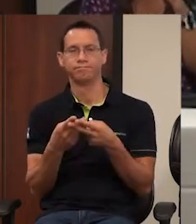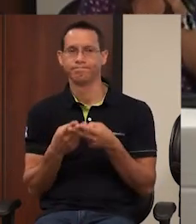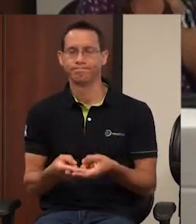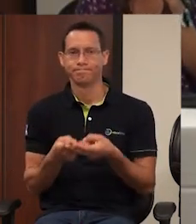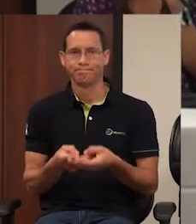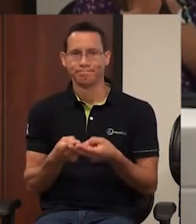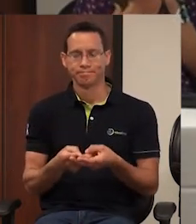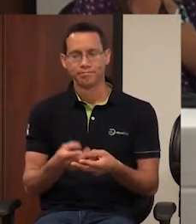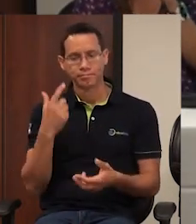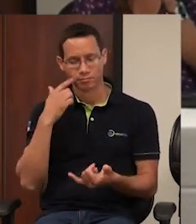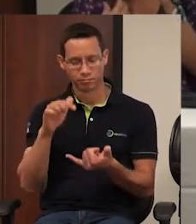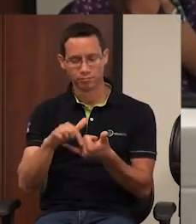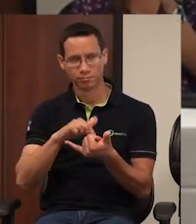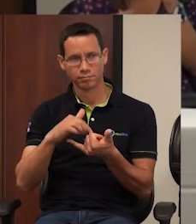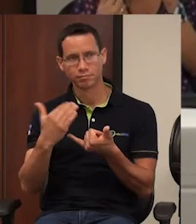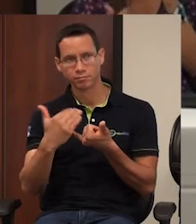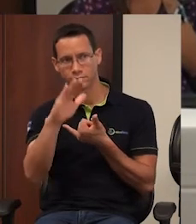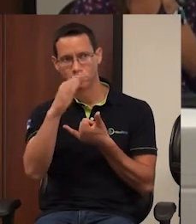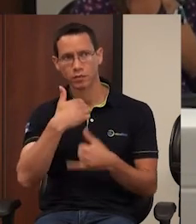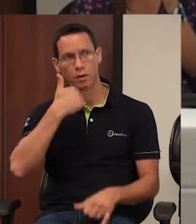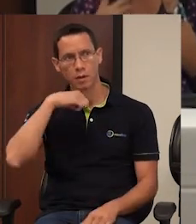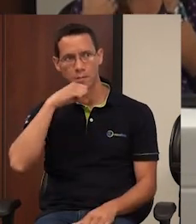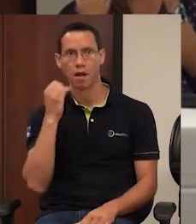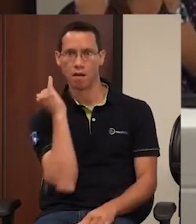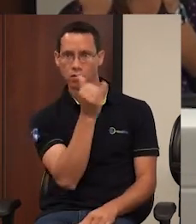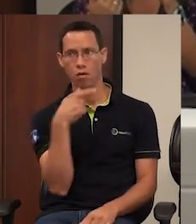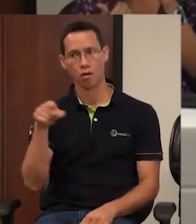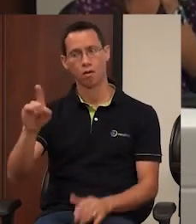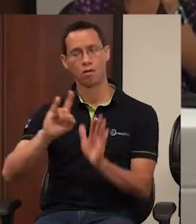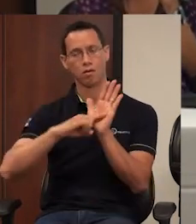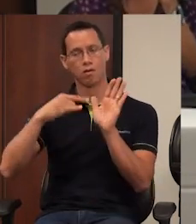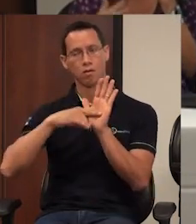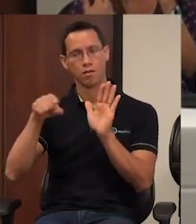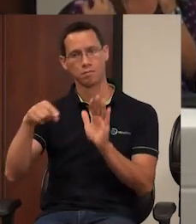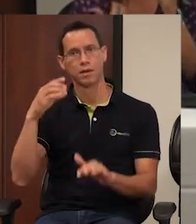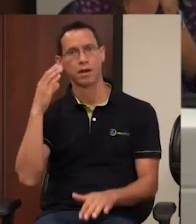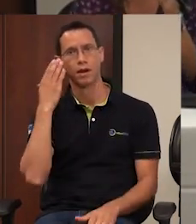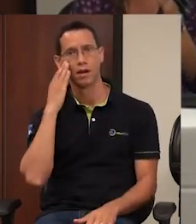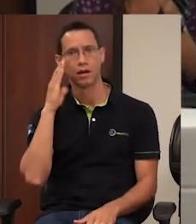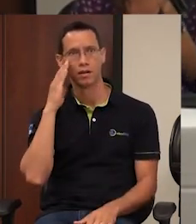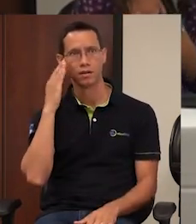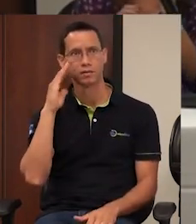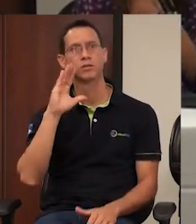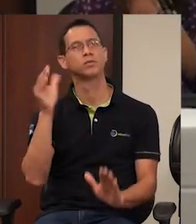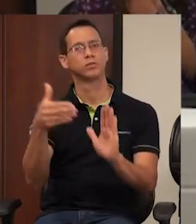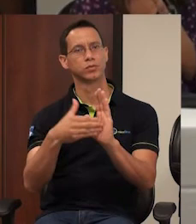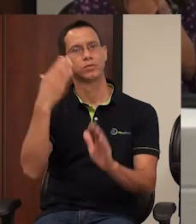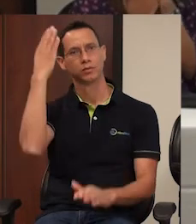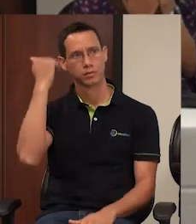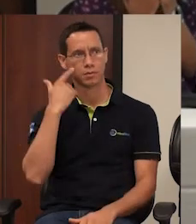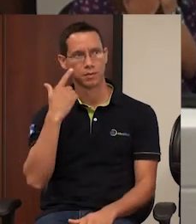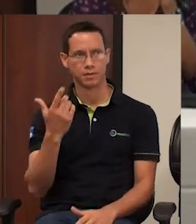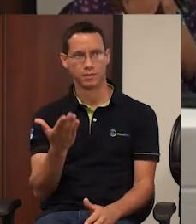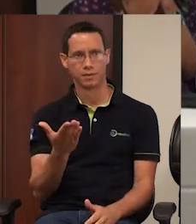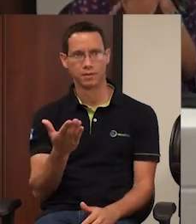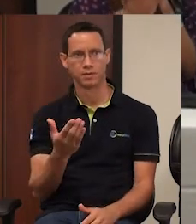mandei mensagem para a mãe, dizendo: olha, meu filho tem autismo, ele entende tudo que os seus filhos estão... E a mãe justificando: